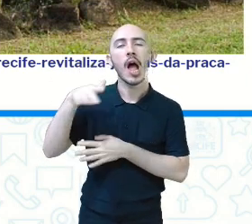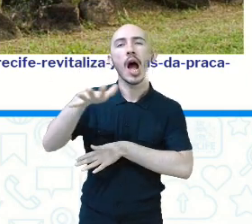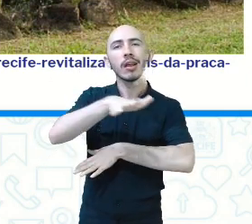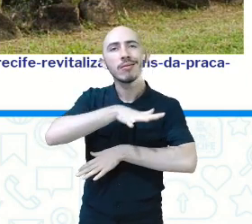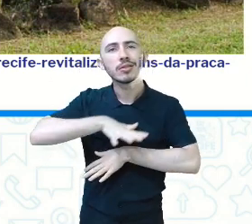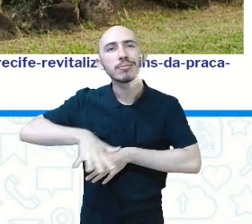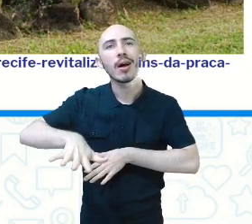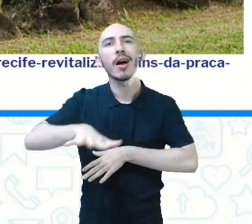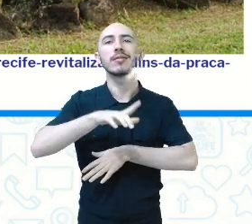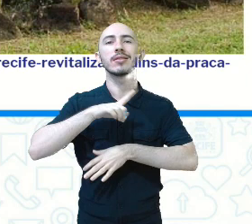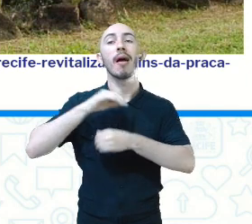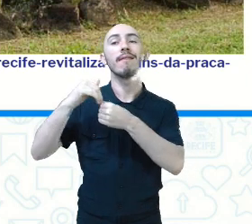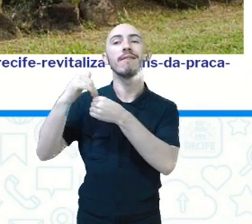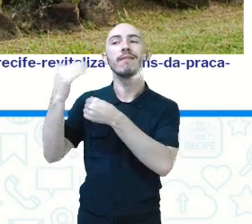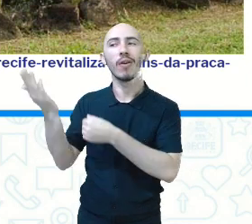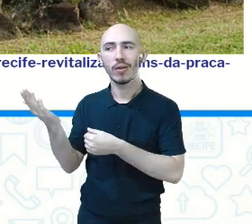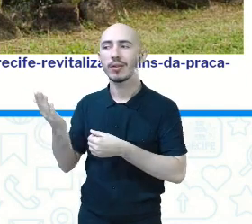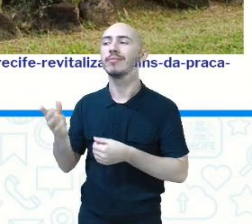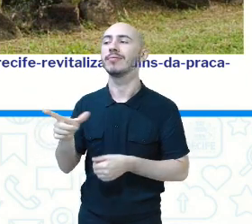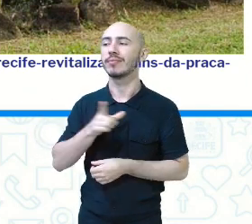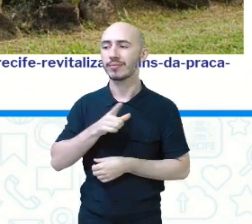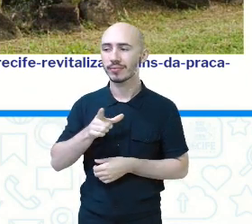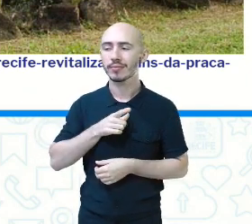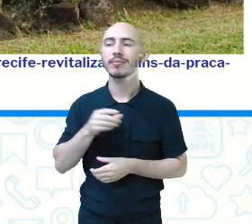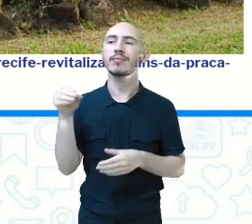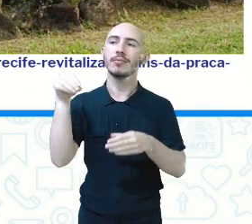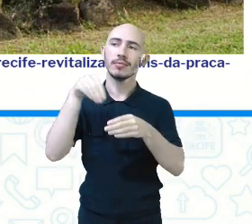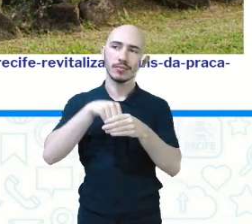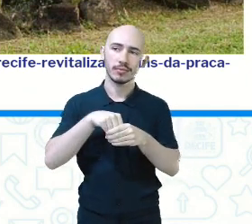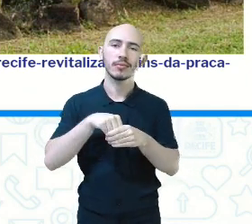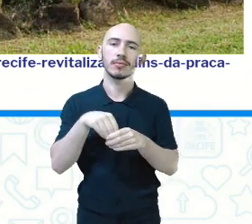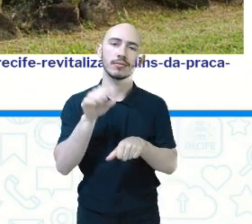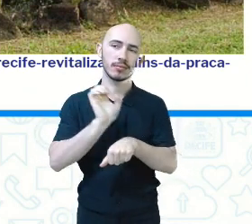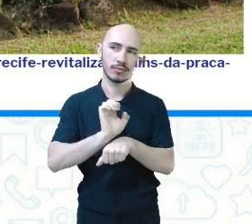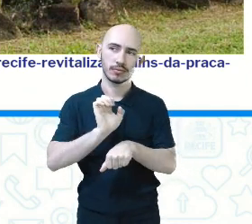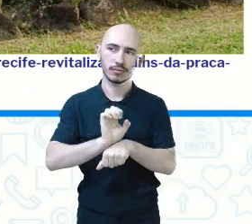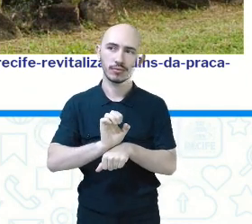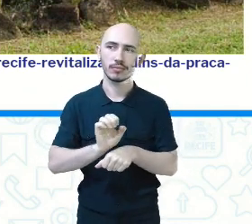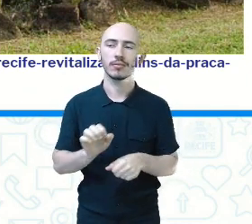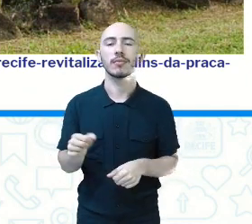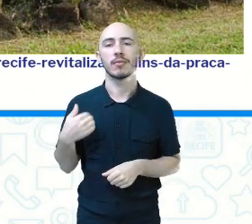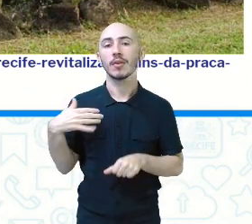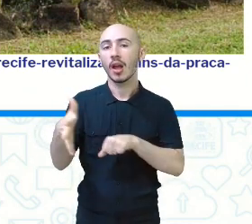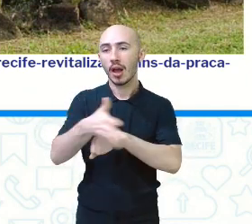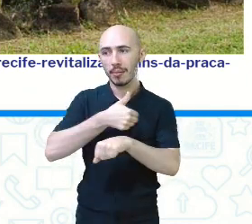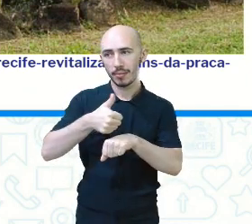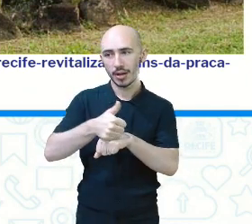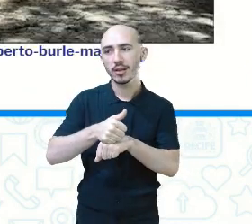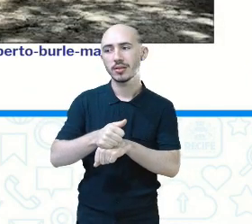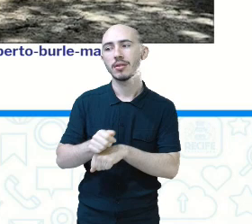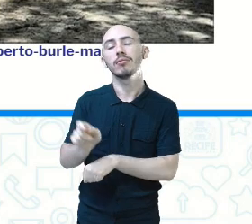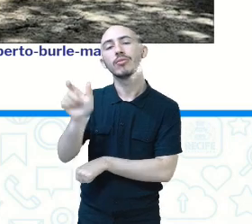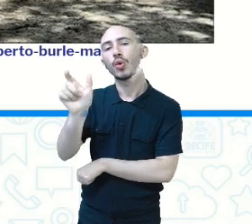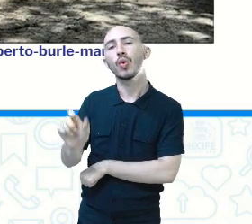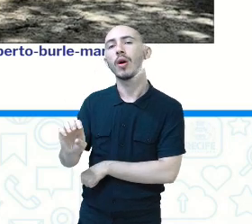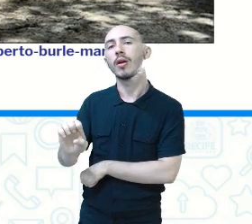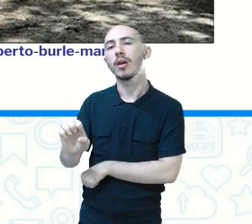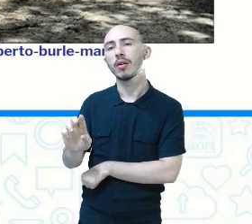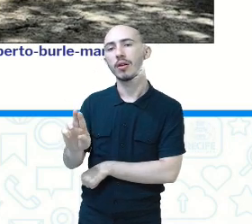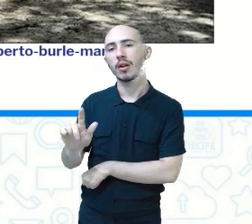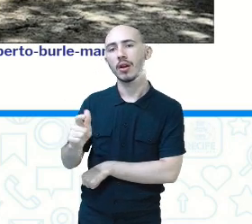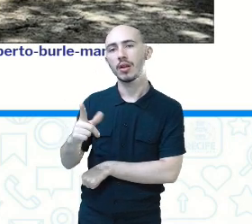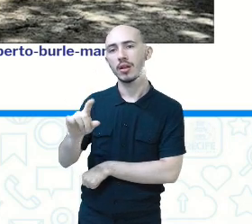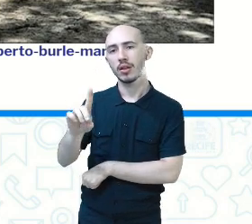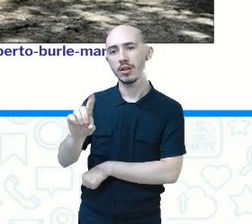que está fora, que está no interior do nosso estado. Praça Euclides da Cunha. Além disso,